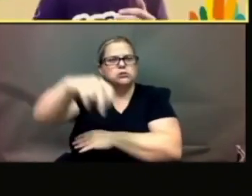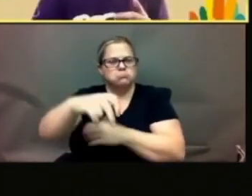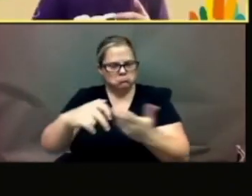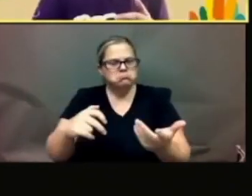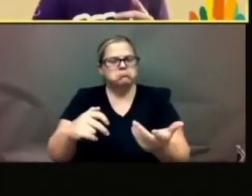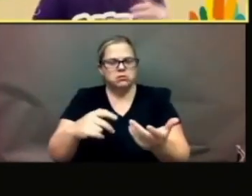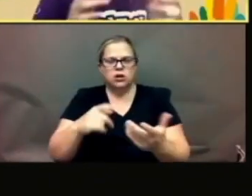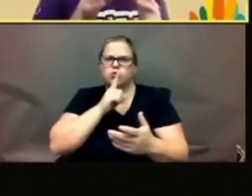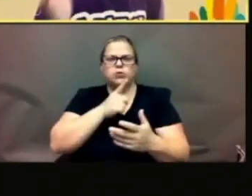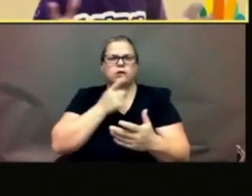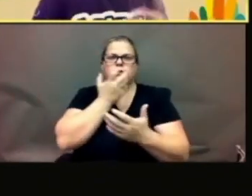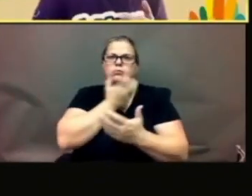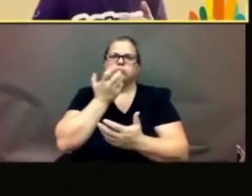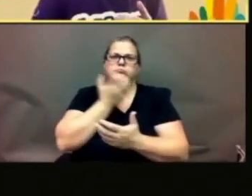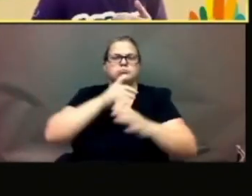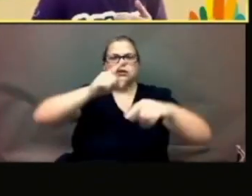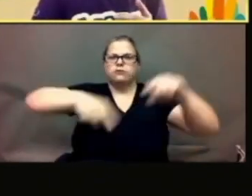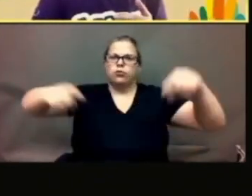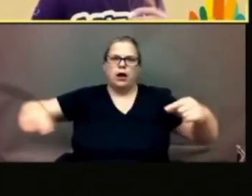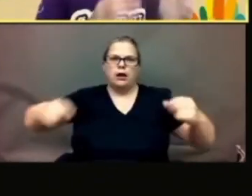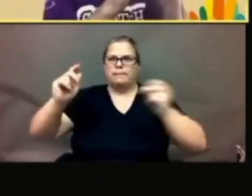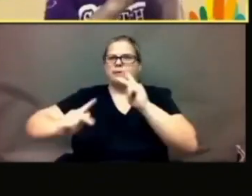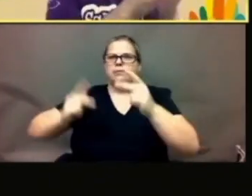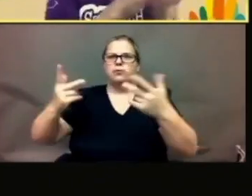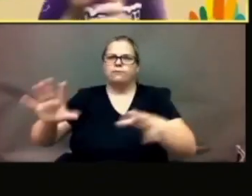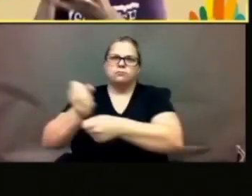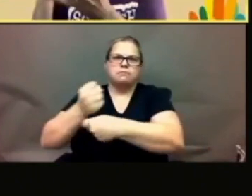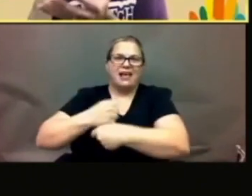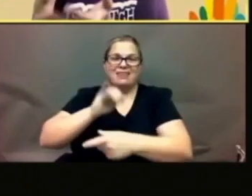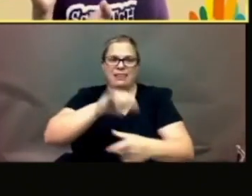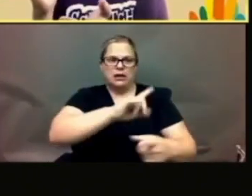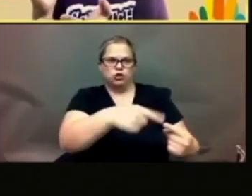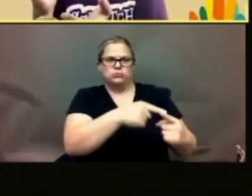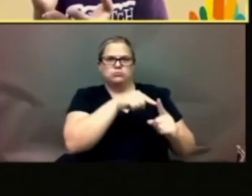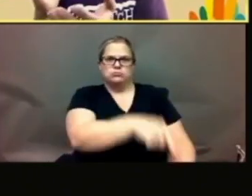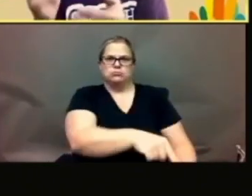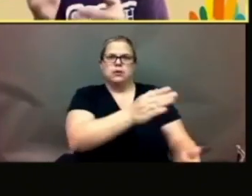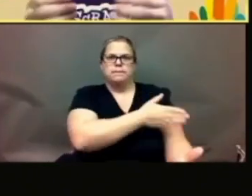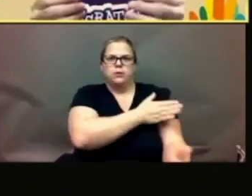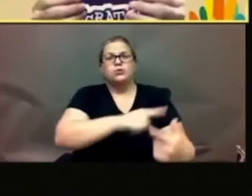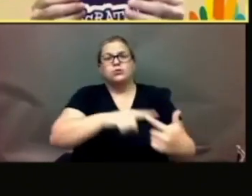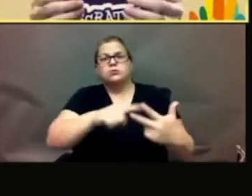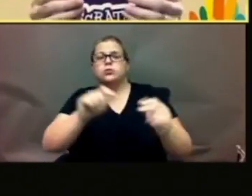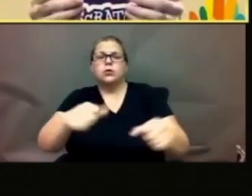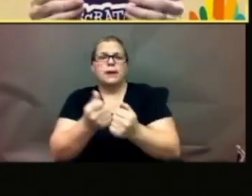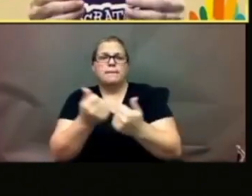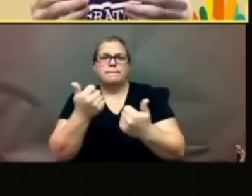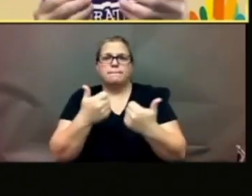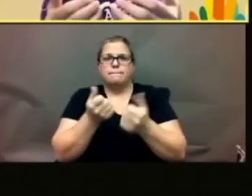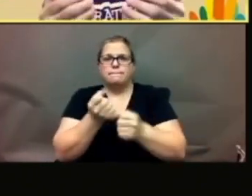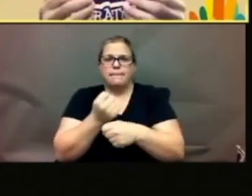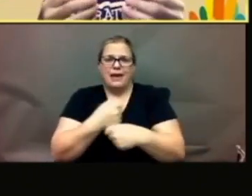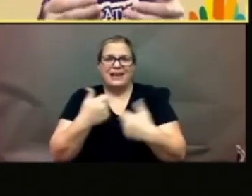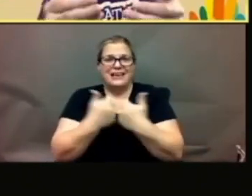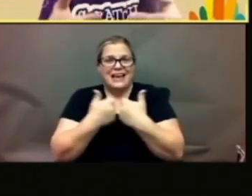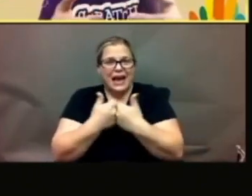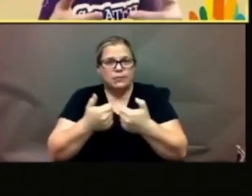escadas musicais. Tem uma variedade incrível de coisas que podemos fazer. Nós podemos